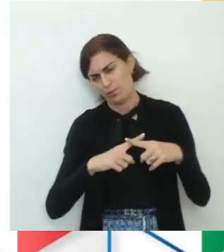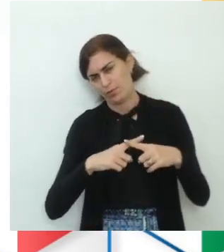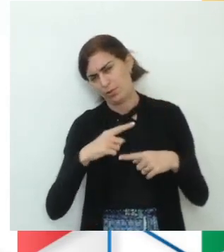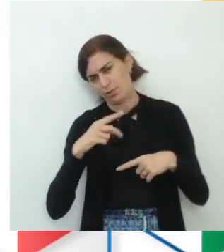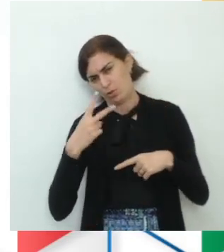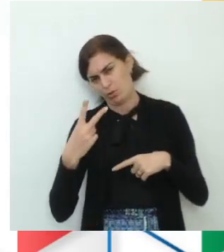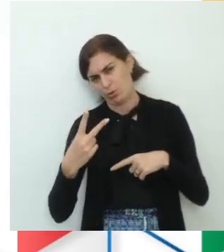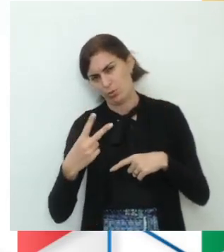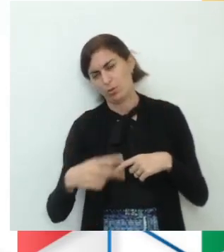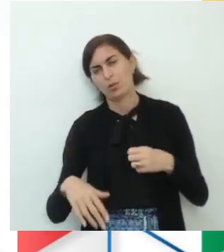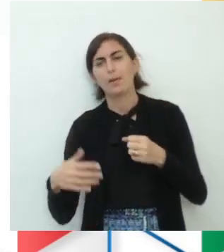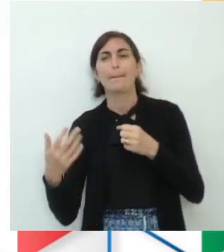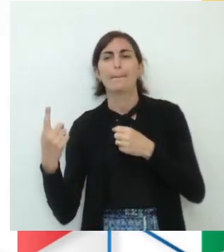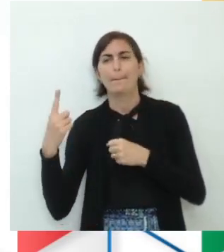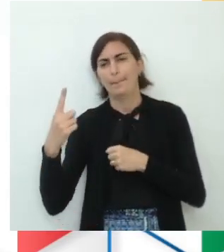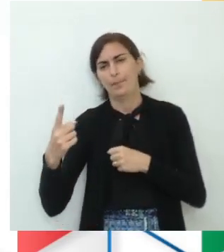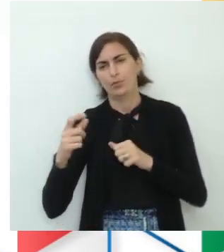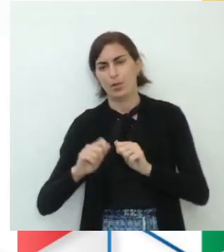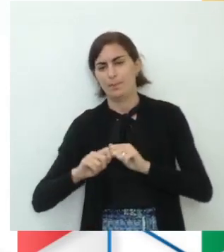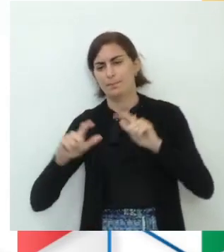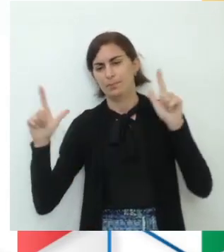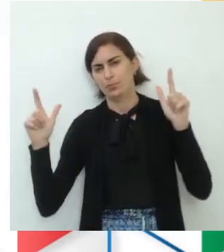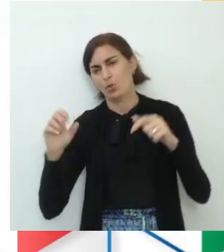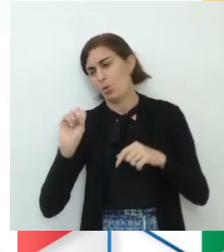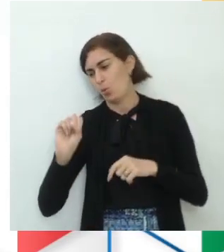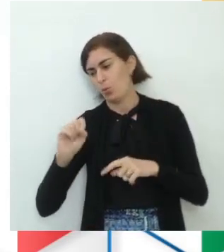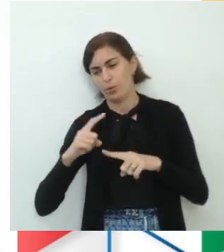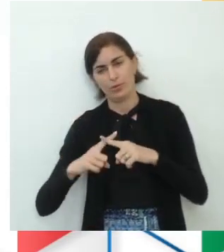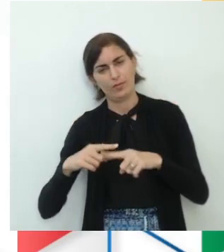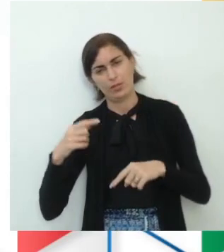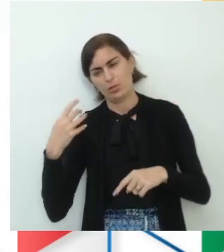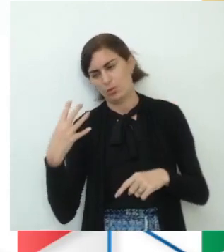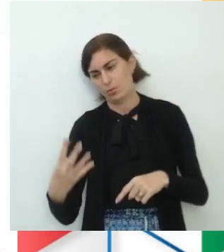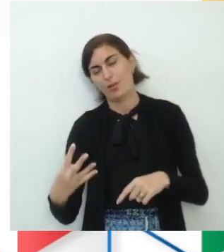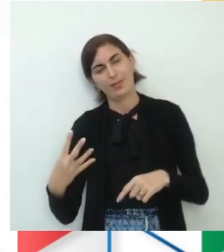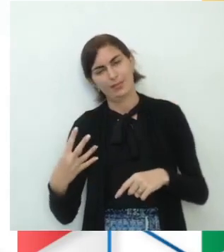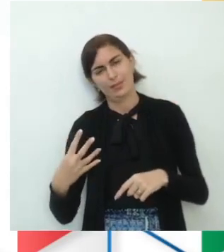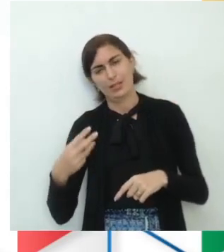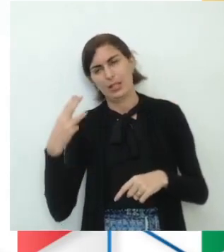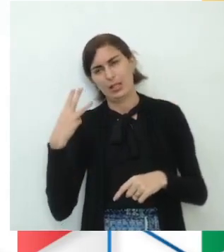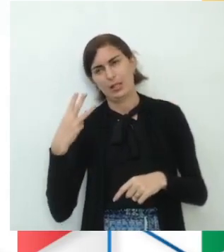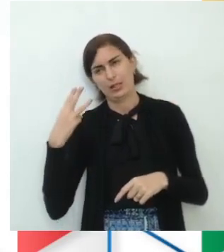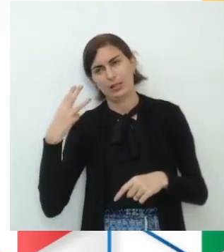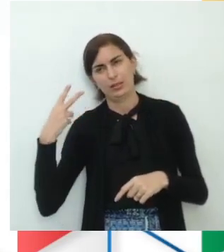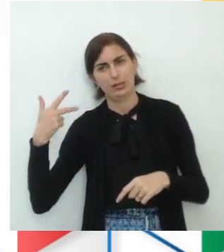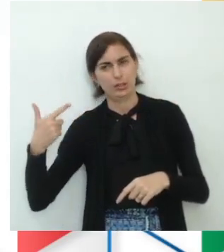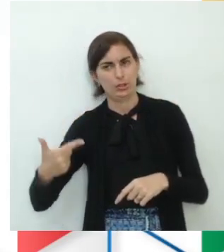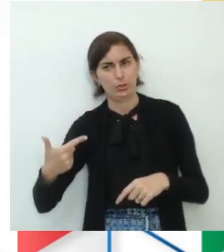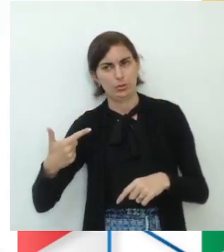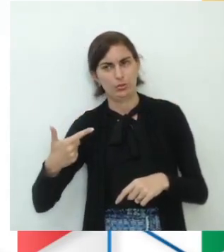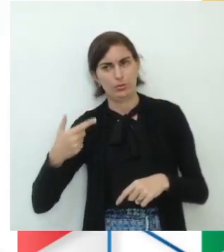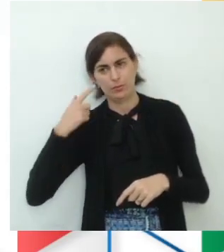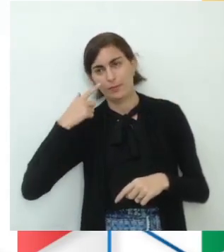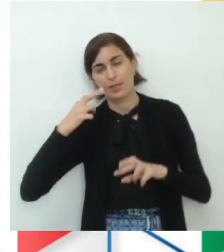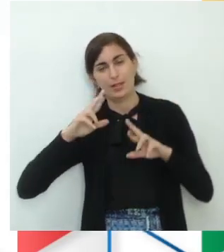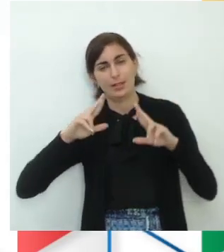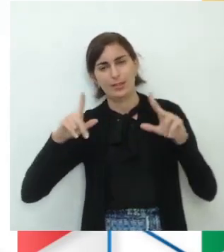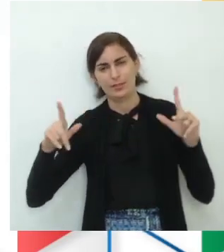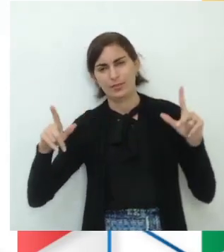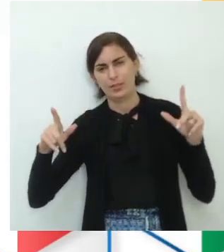vezes altura. Já com esse aí eu teria 8 vezes 4, 32. Olha a